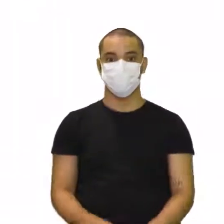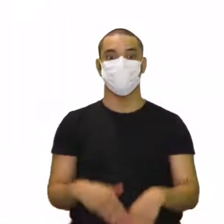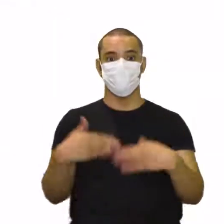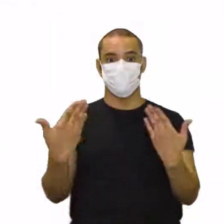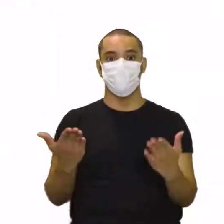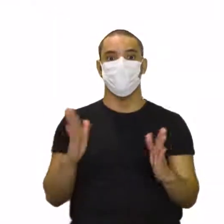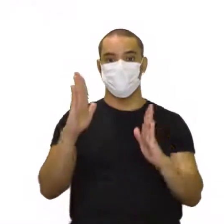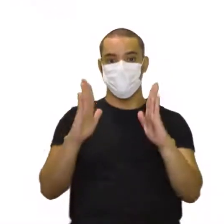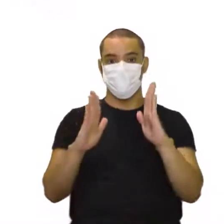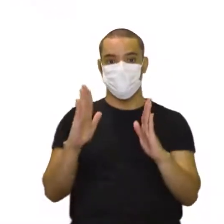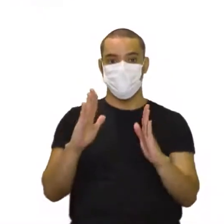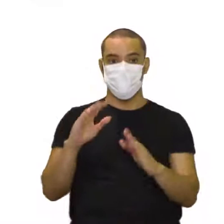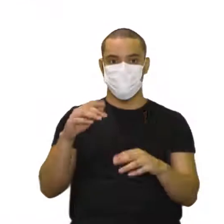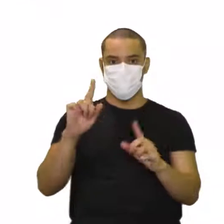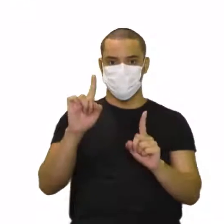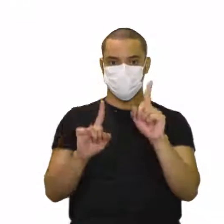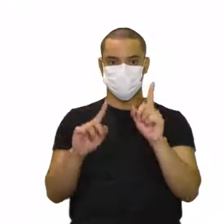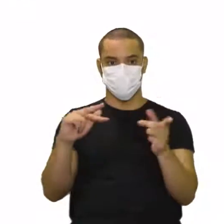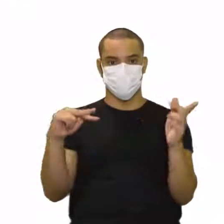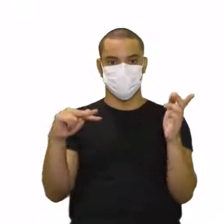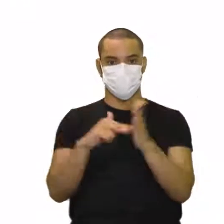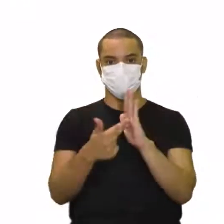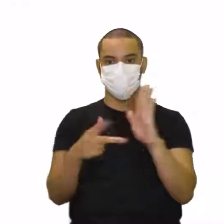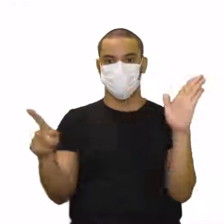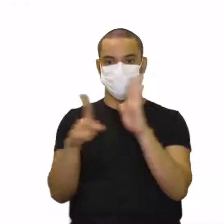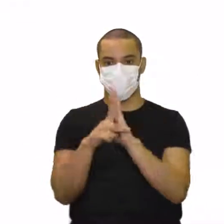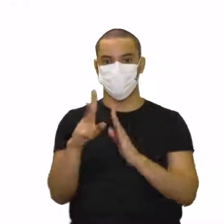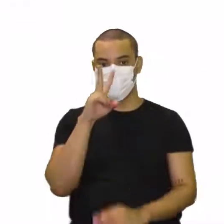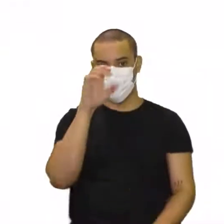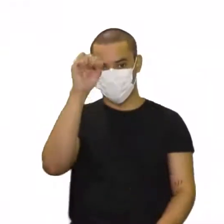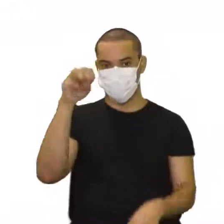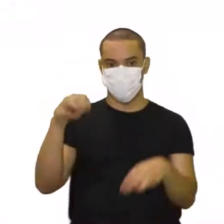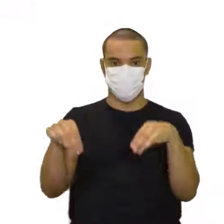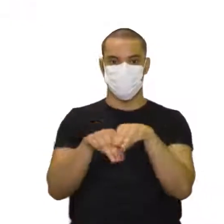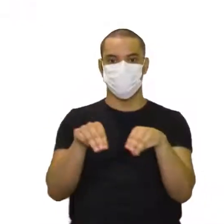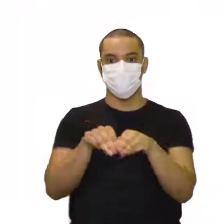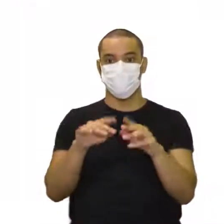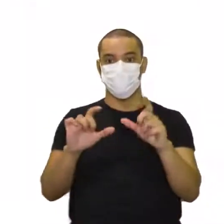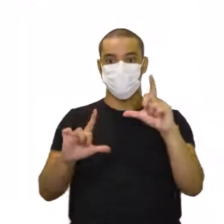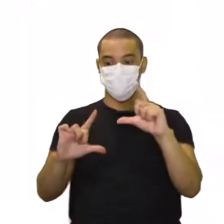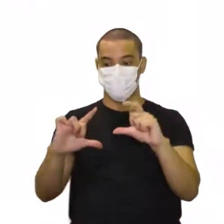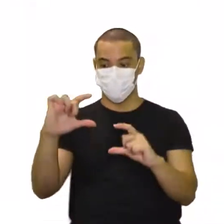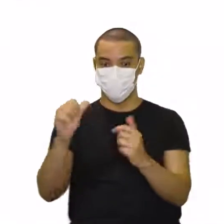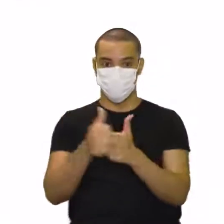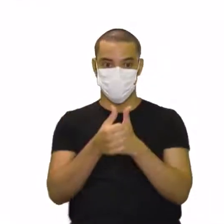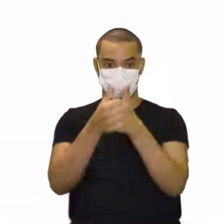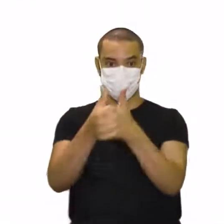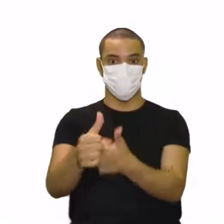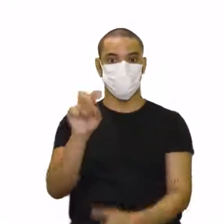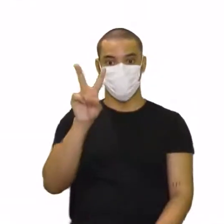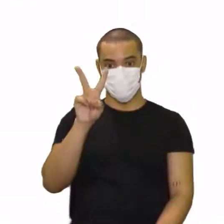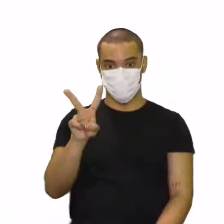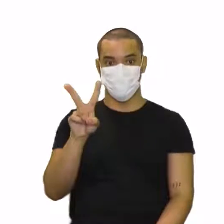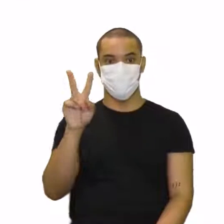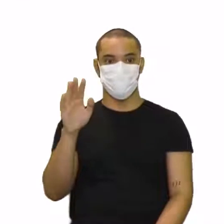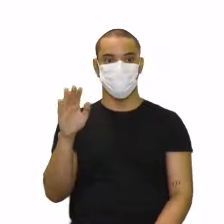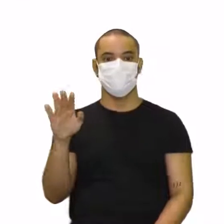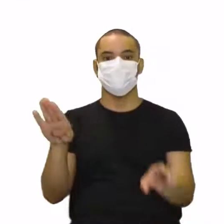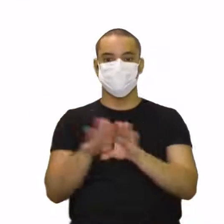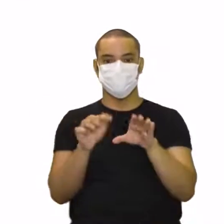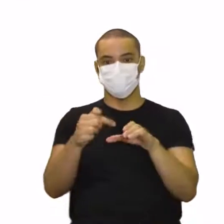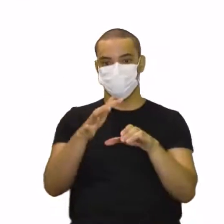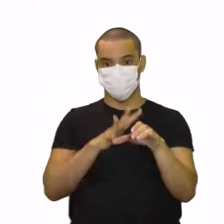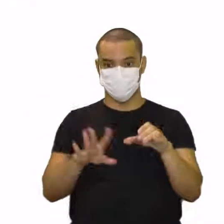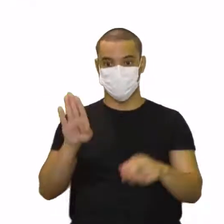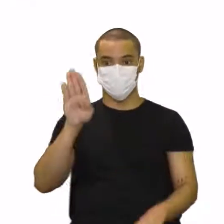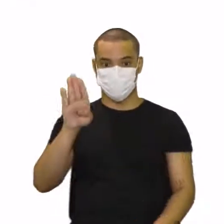da força magnética é proporcional à velocidade de V ao campo magnético B e também